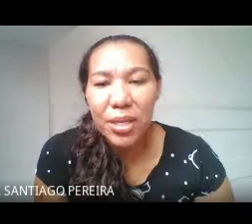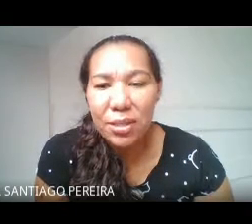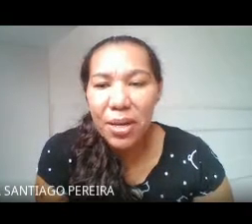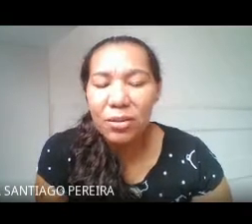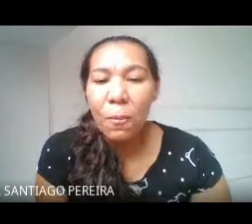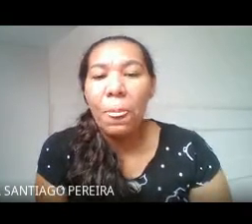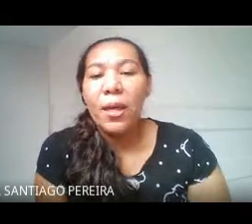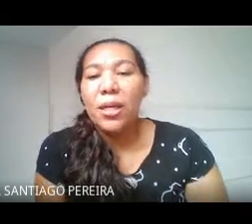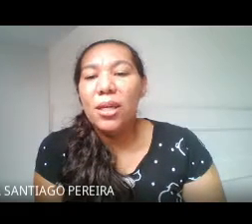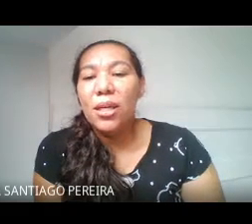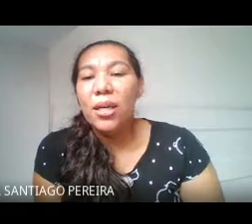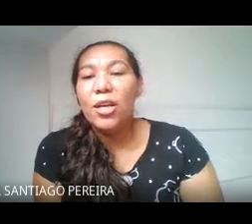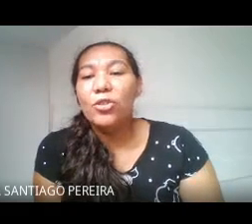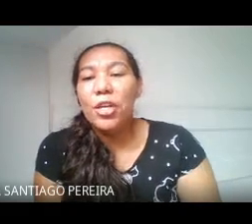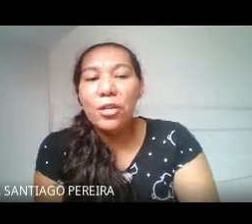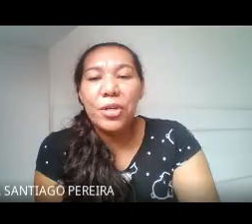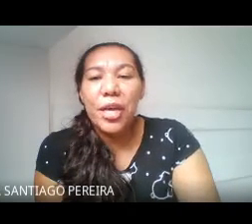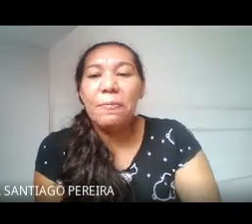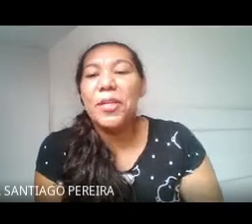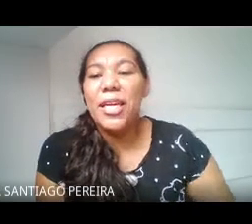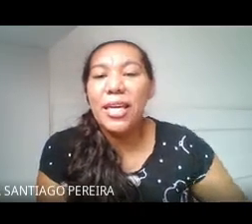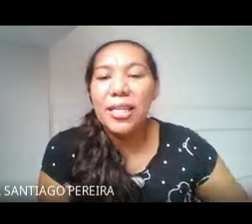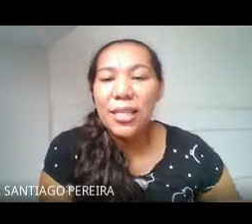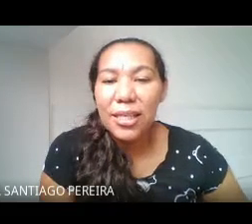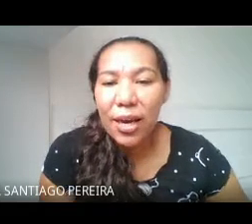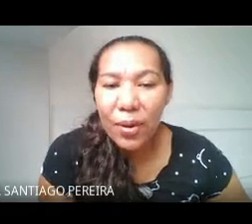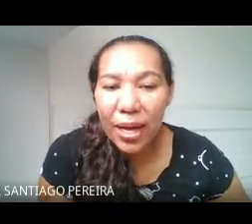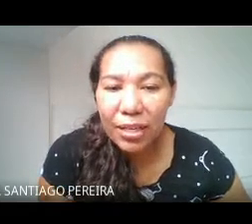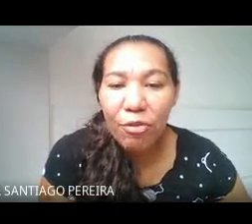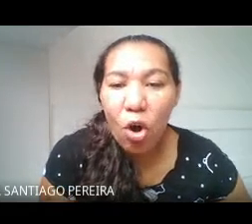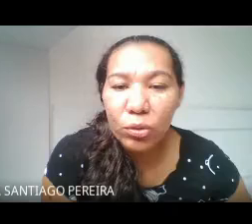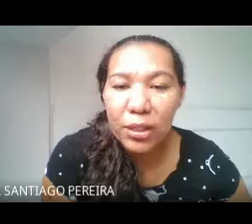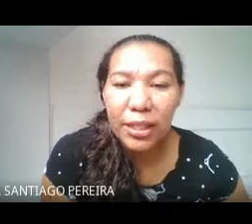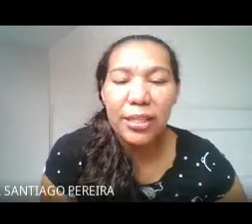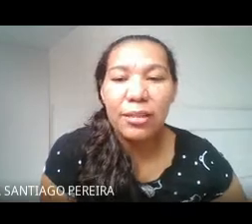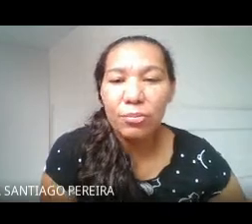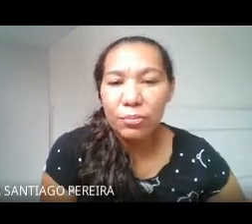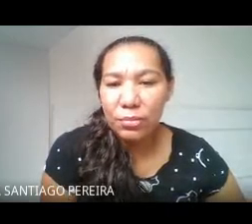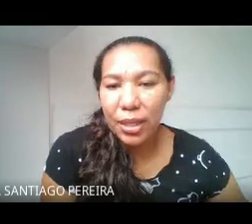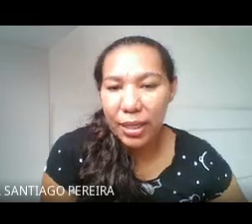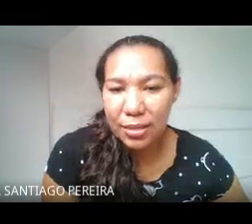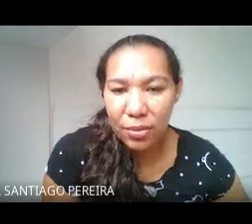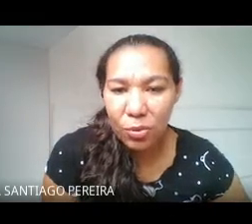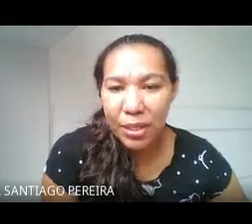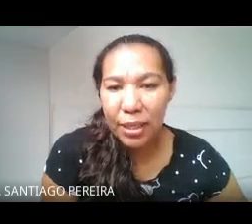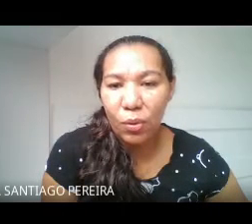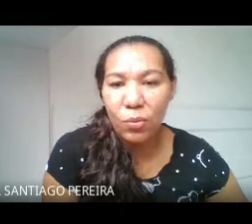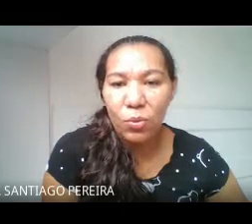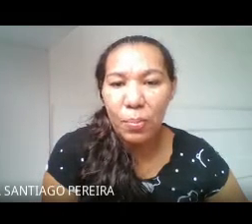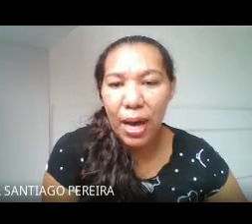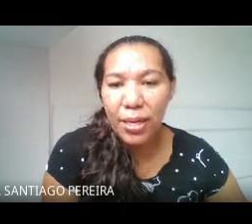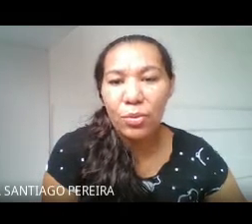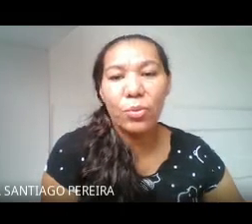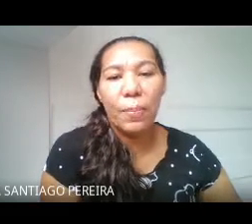esse conhecimento. E Dorian Gray, ele é um cara que volta, né? Ele teve uma relação complicada